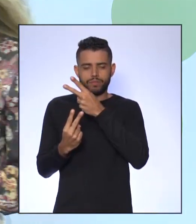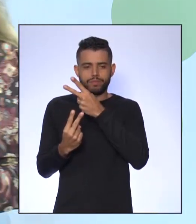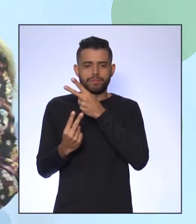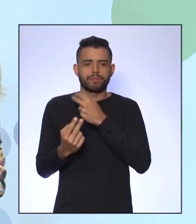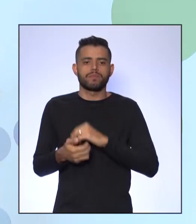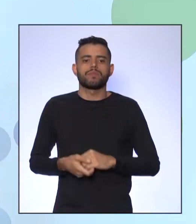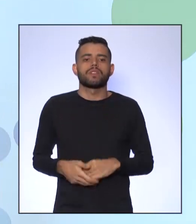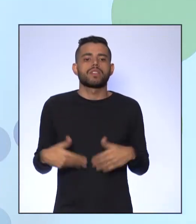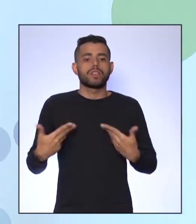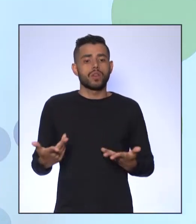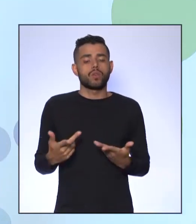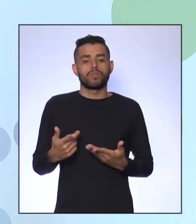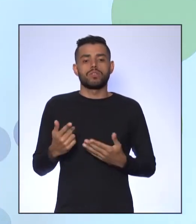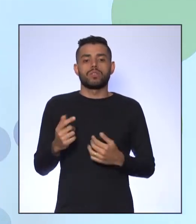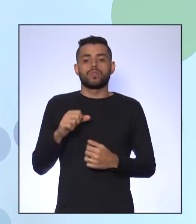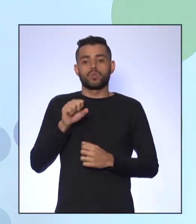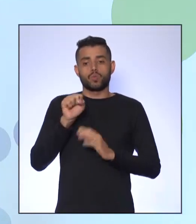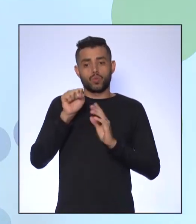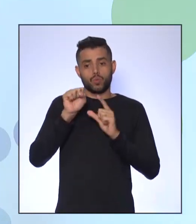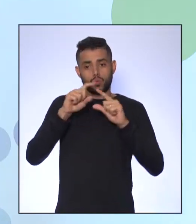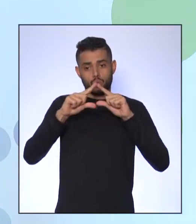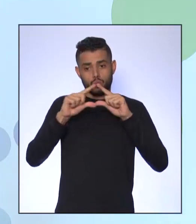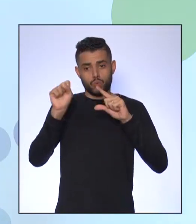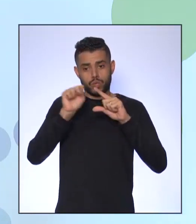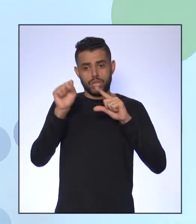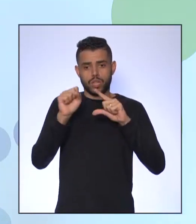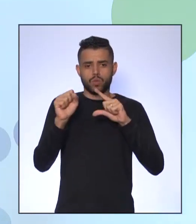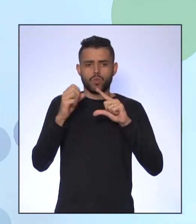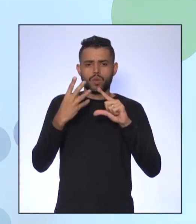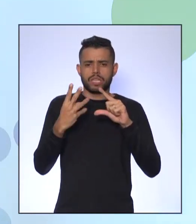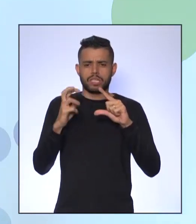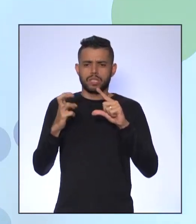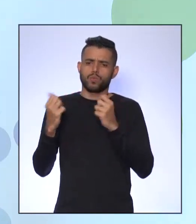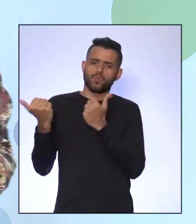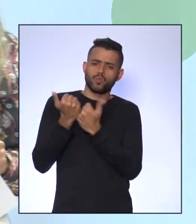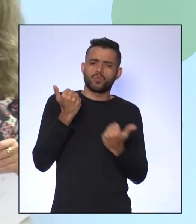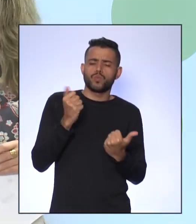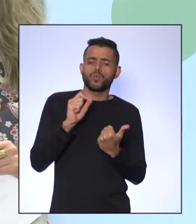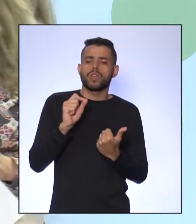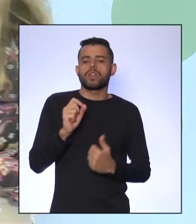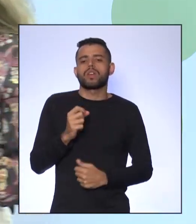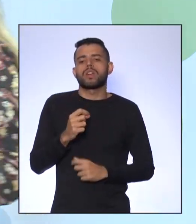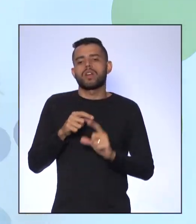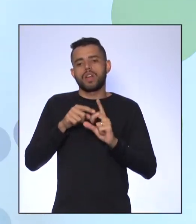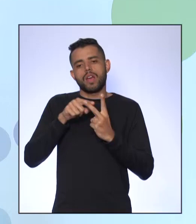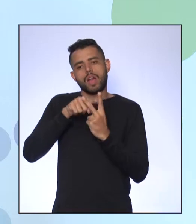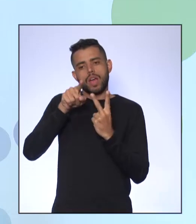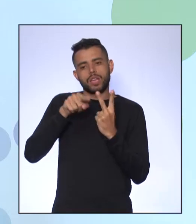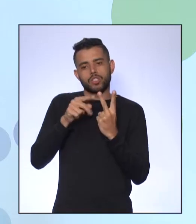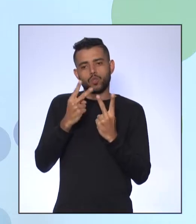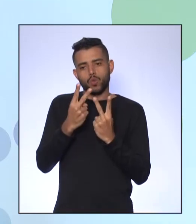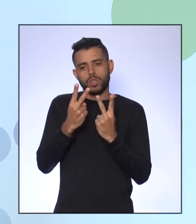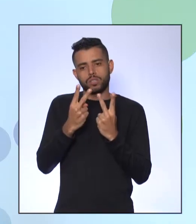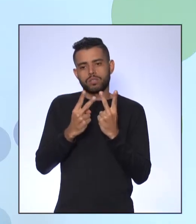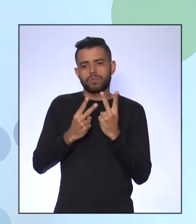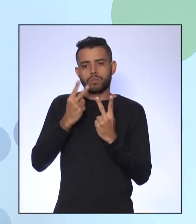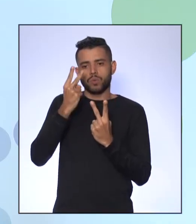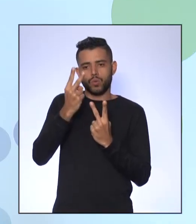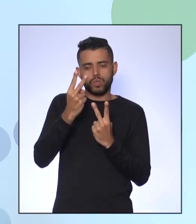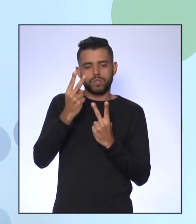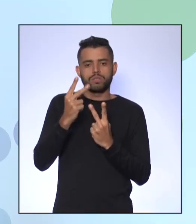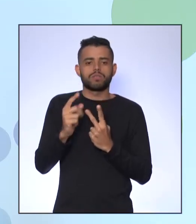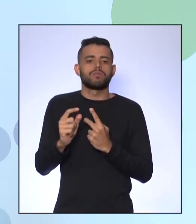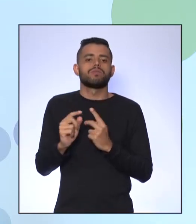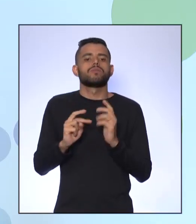vou substituir no lugar do seno de 45 graus, raiz de 2 sobre 2. Raiz de 2 sobre 2 é igual